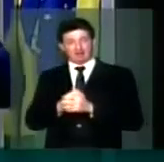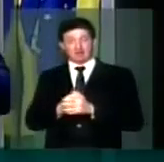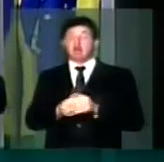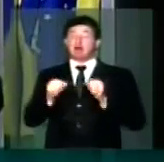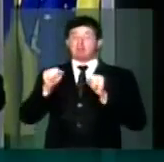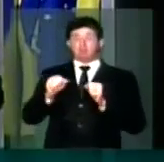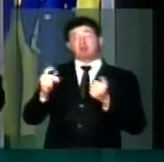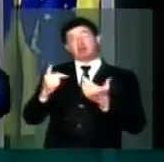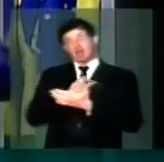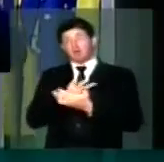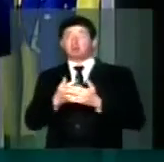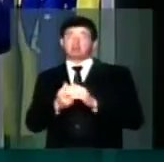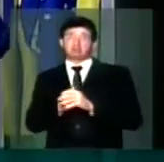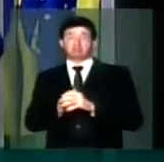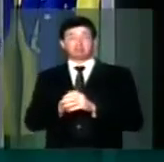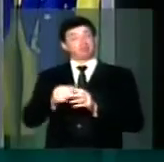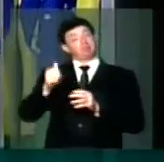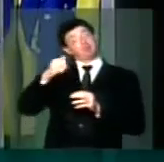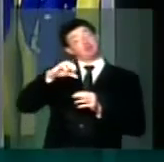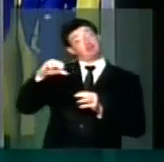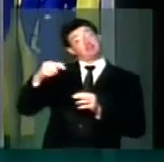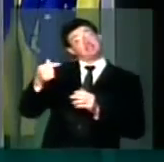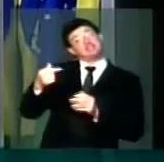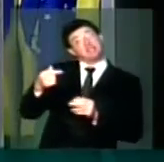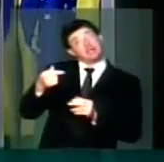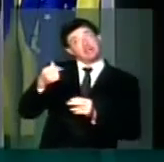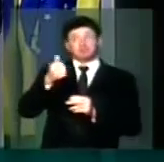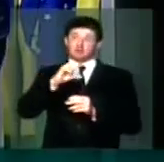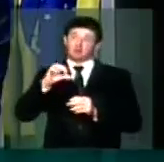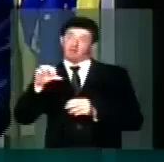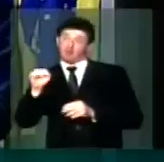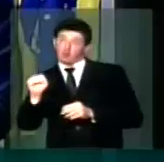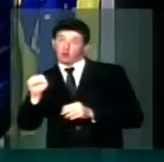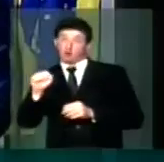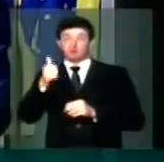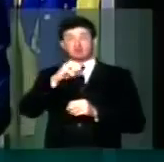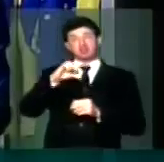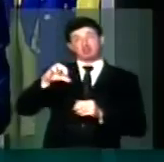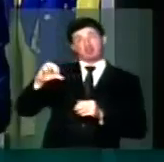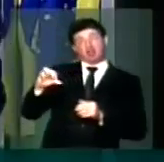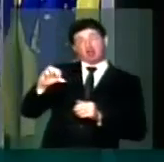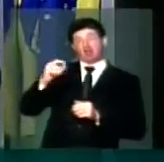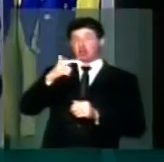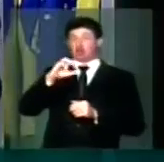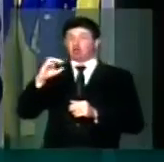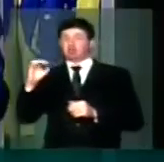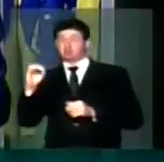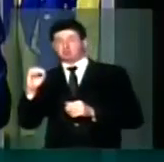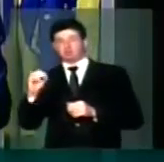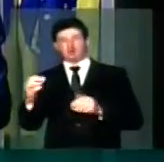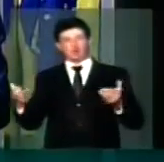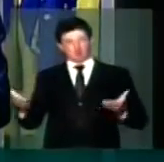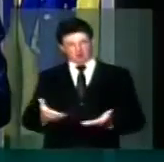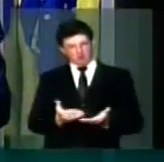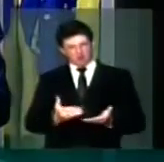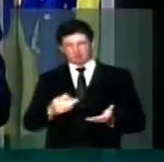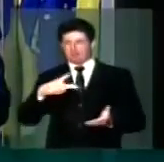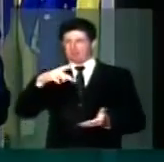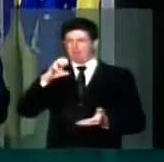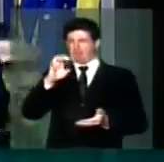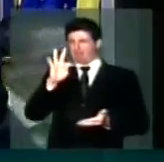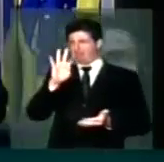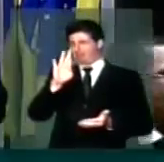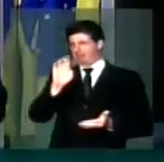ter sido uma caixa preta em 97, 98, 99, 2000. A Petrobras de hoje é